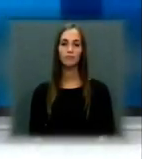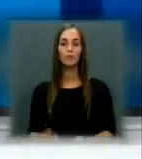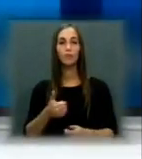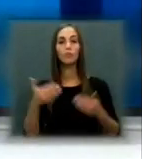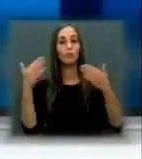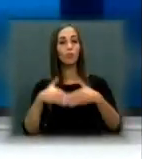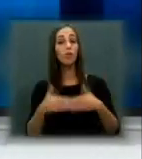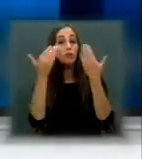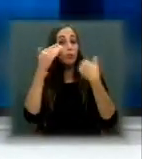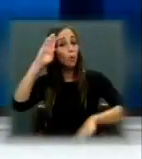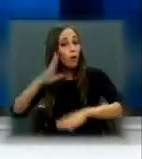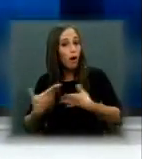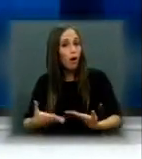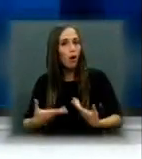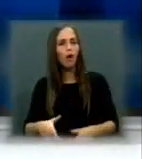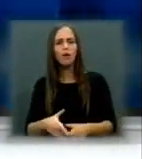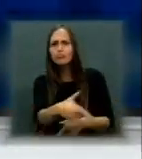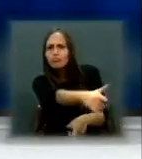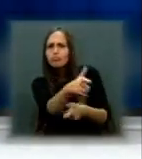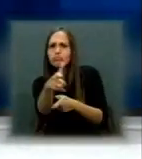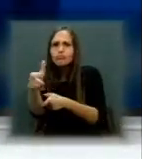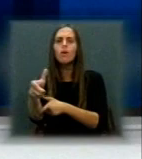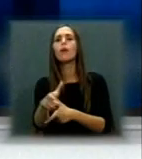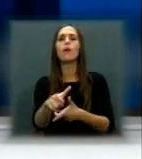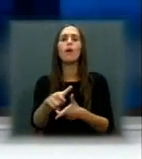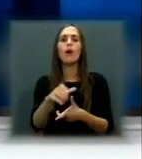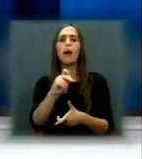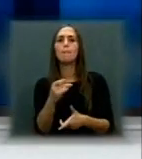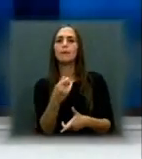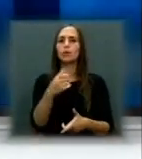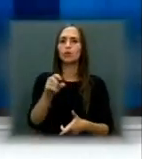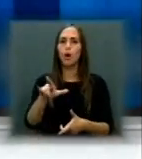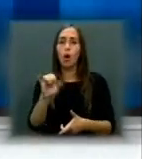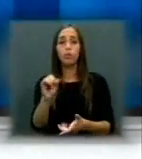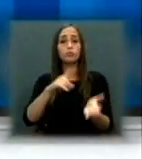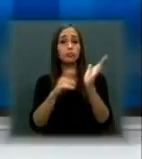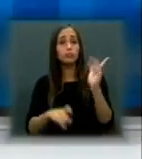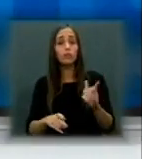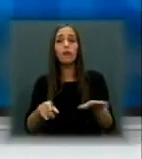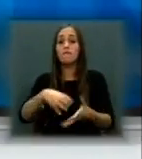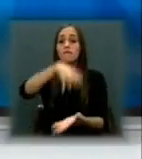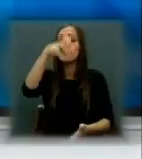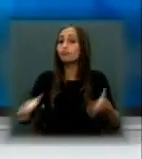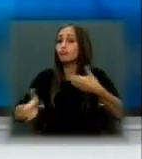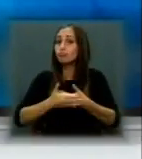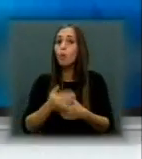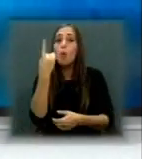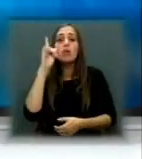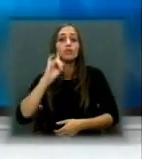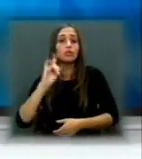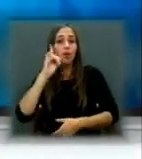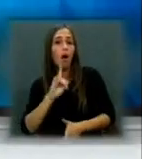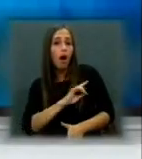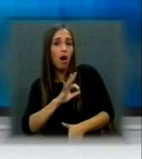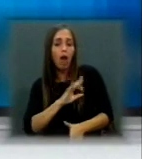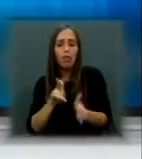Boa noite, é uma informação de última hora. Foram disparados vários tiros junto ao Capitólio, nos Estados Unidos. O edifício foi encerrado. Uma mulher terá tentado entrar